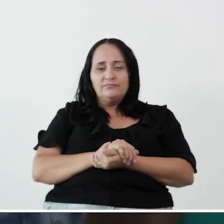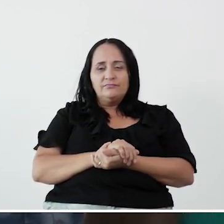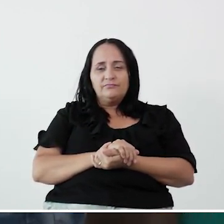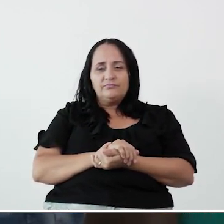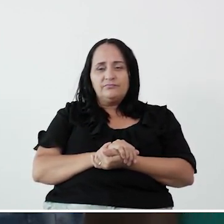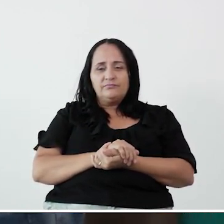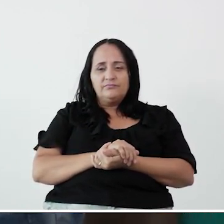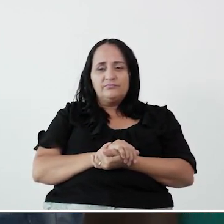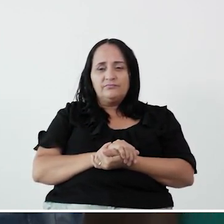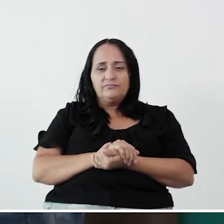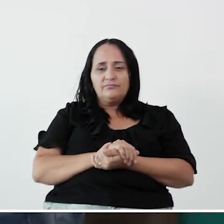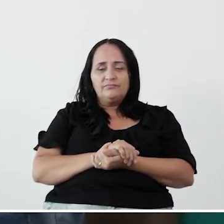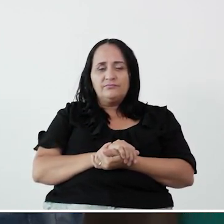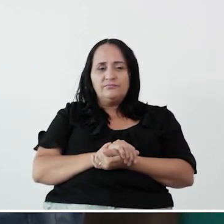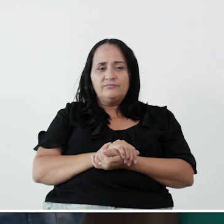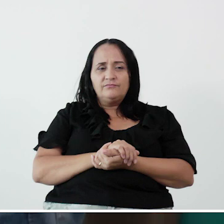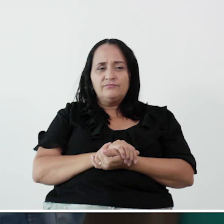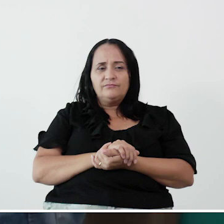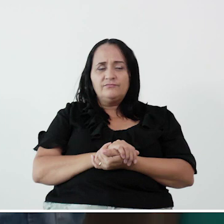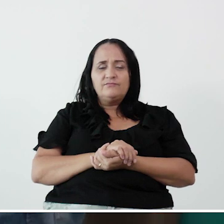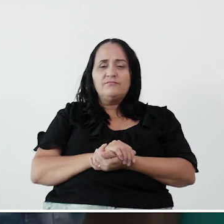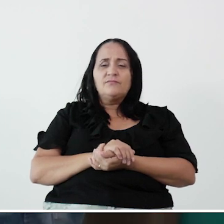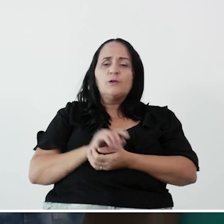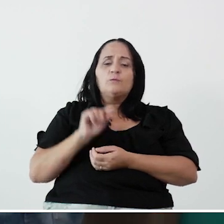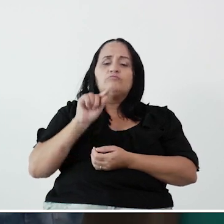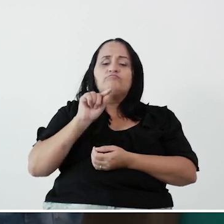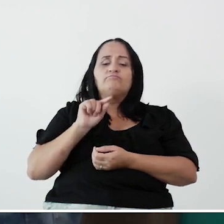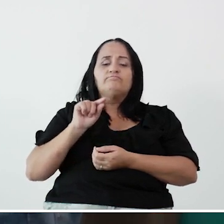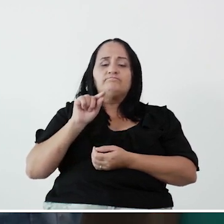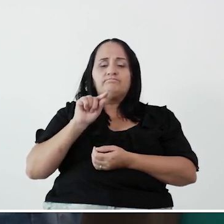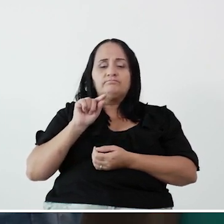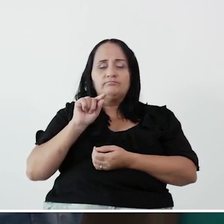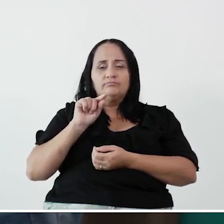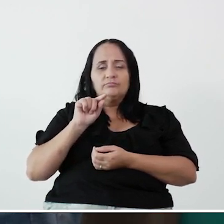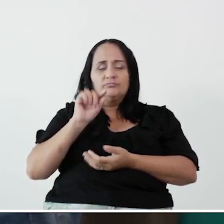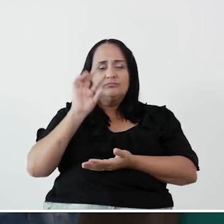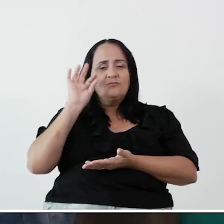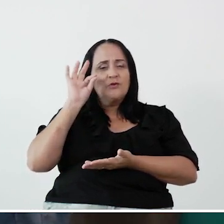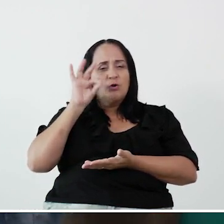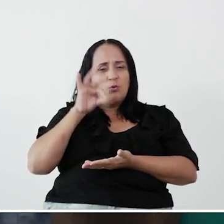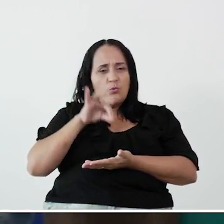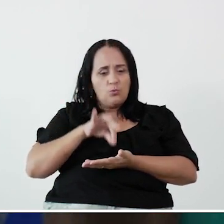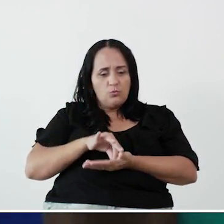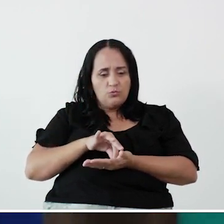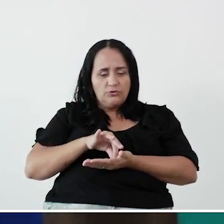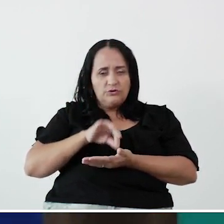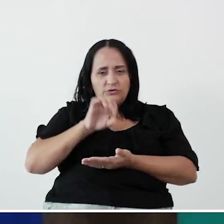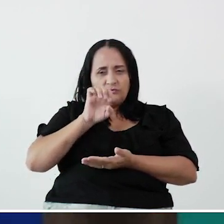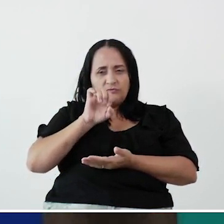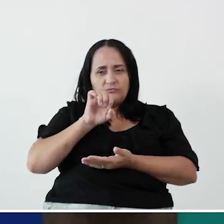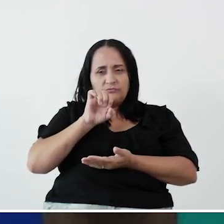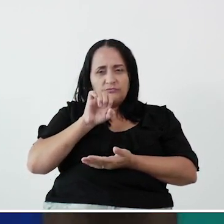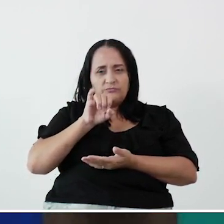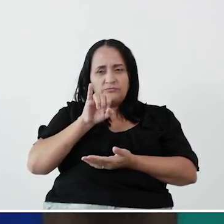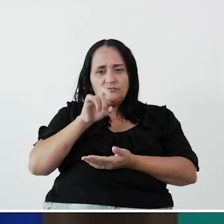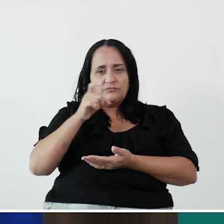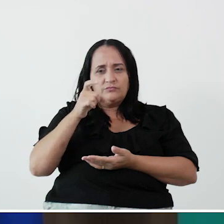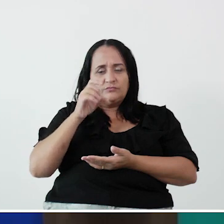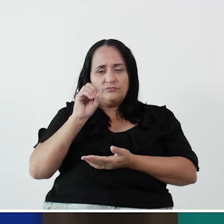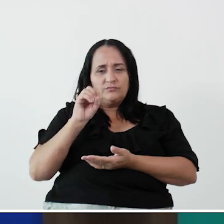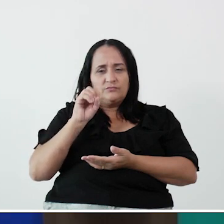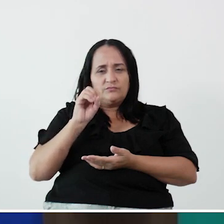No local onde essas retas se interceptam, chamamos de origem do eixo. À direita